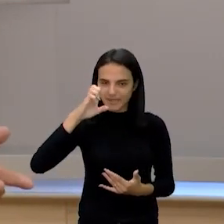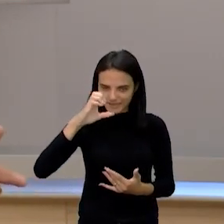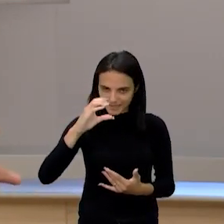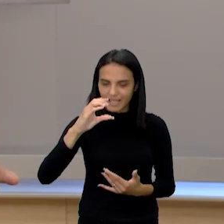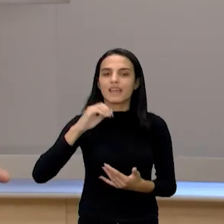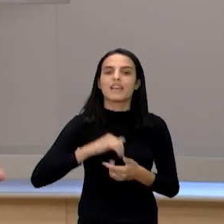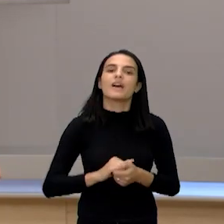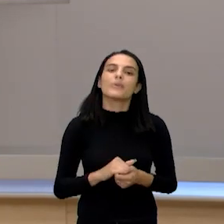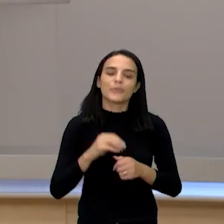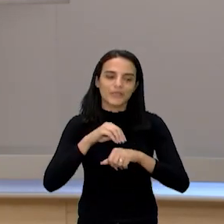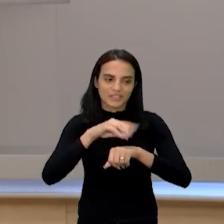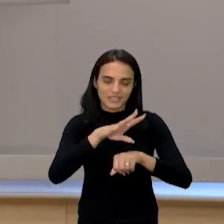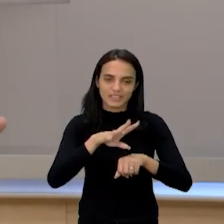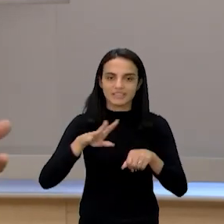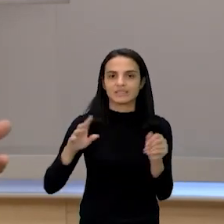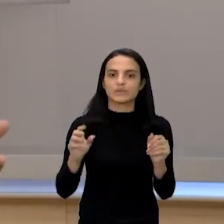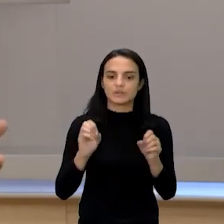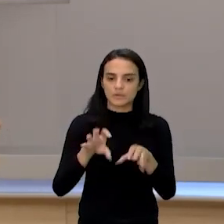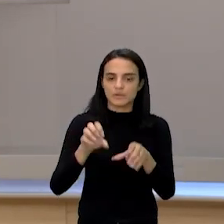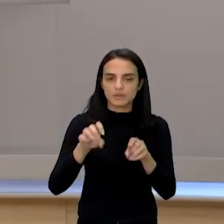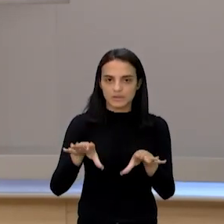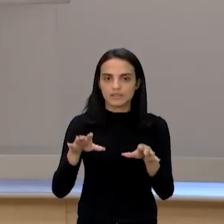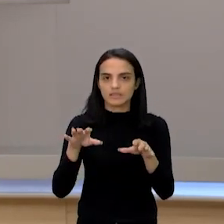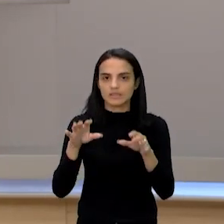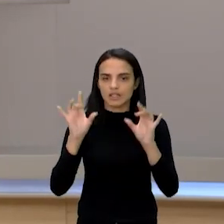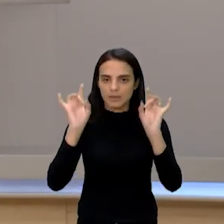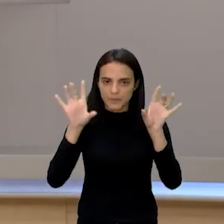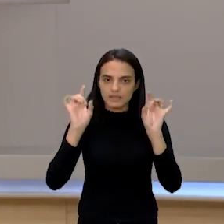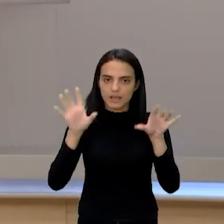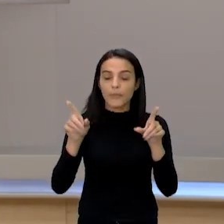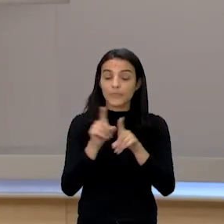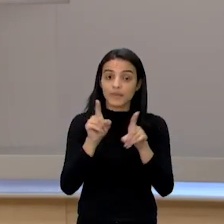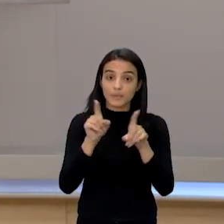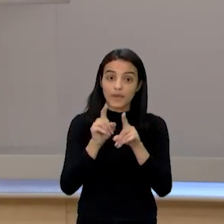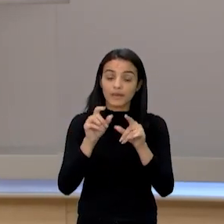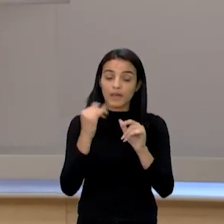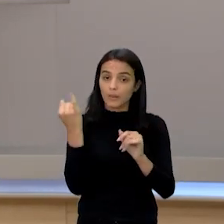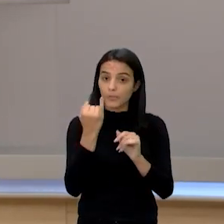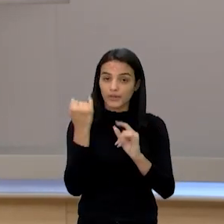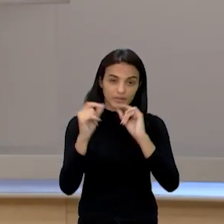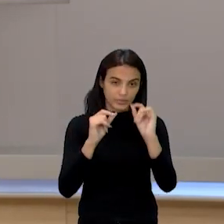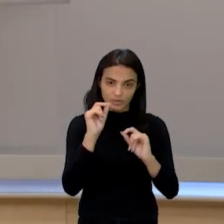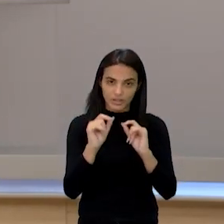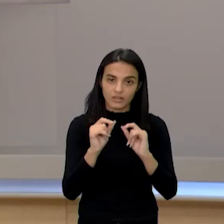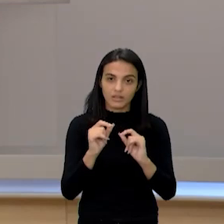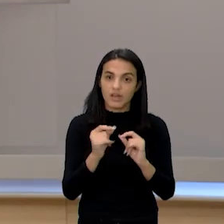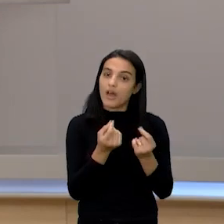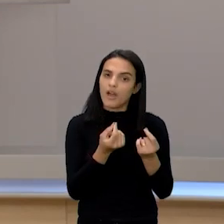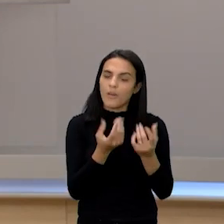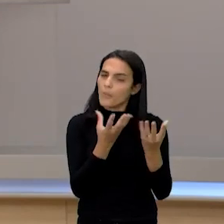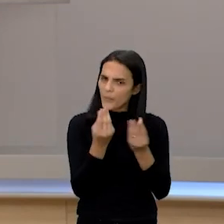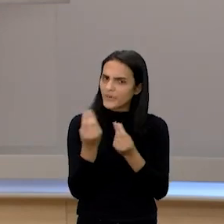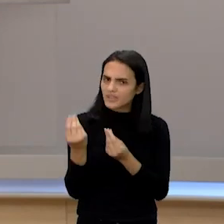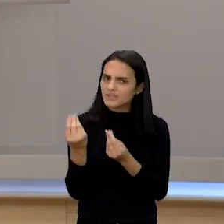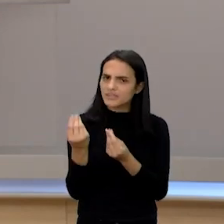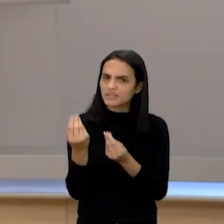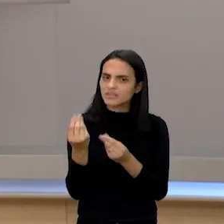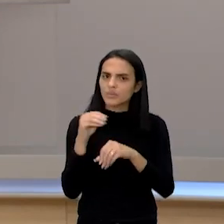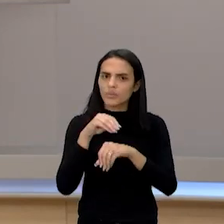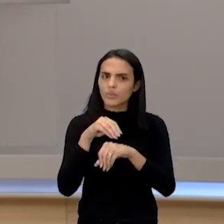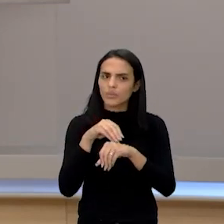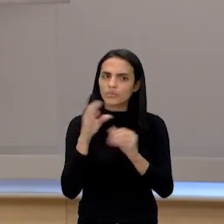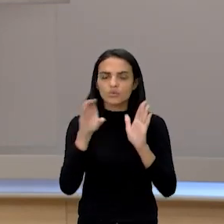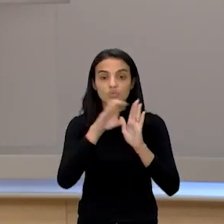professores da educação especial. E é importante também, Robson, destacar que muitas vezes os